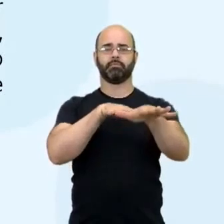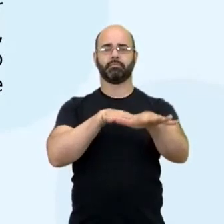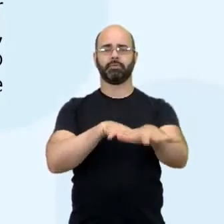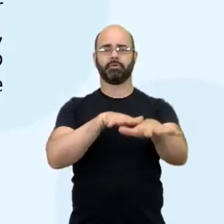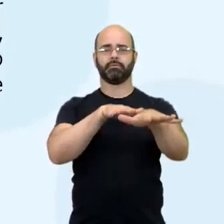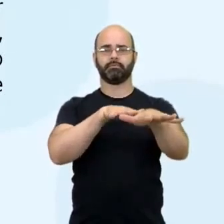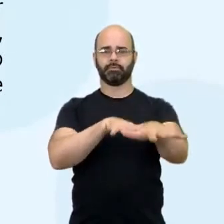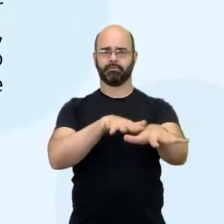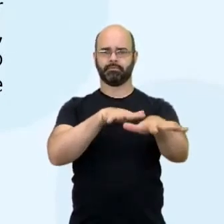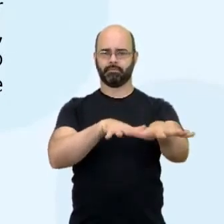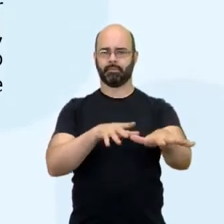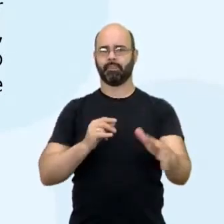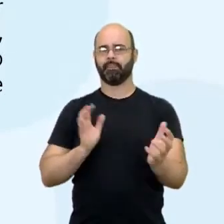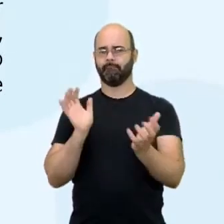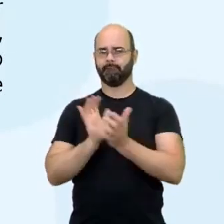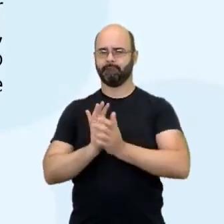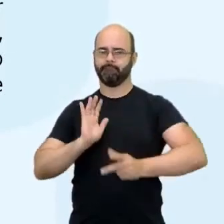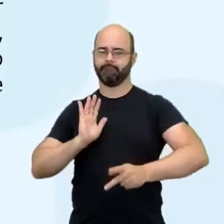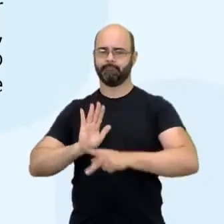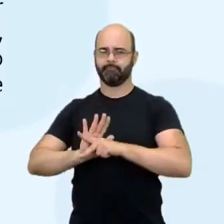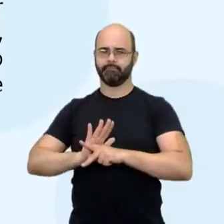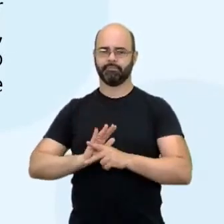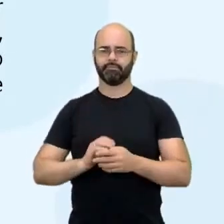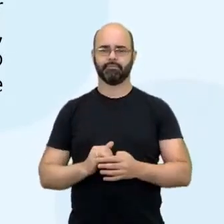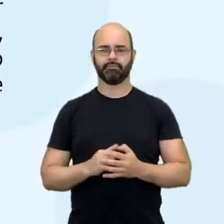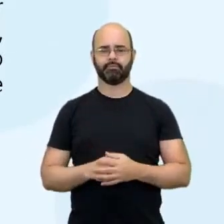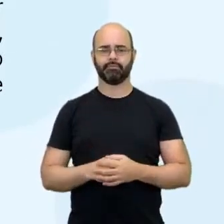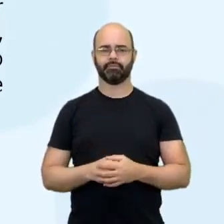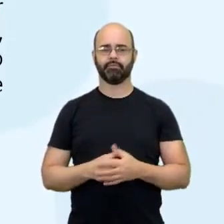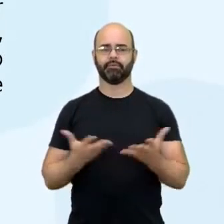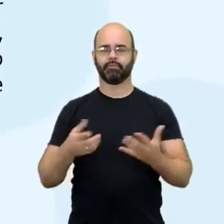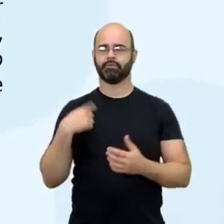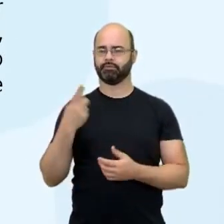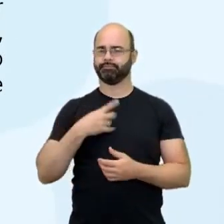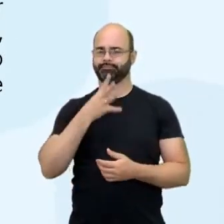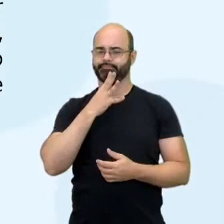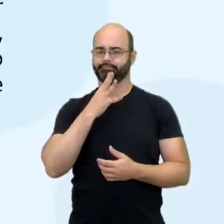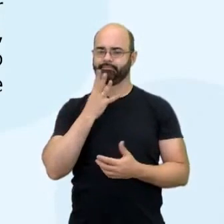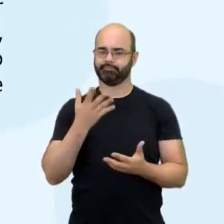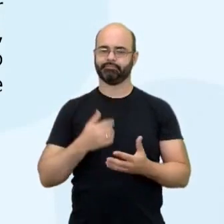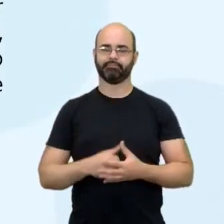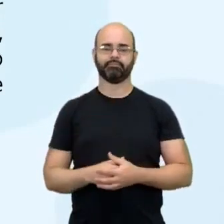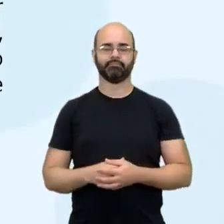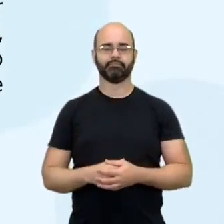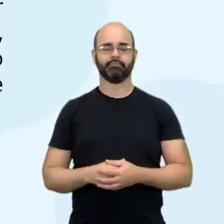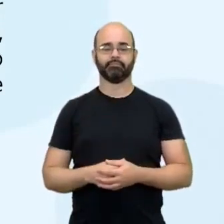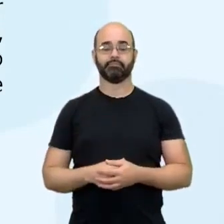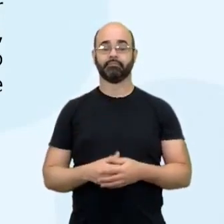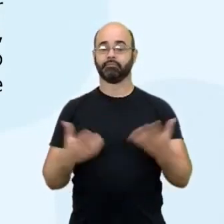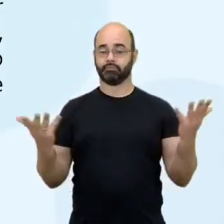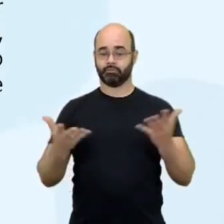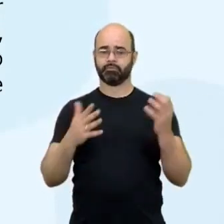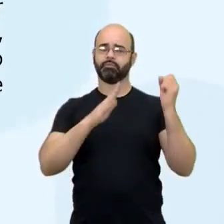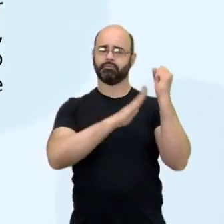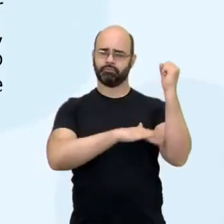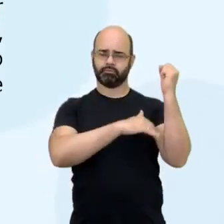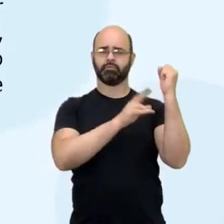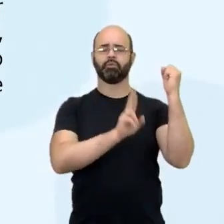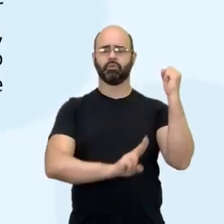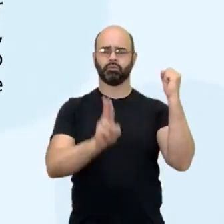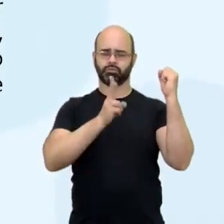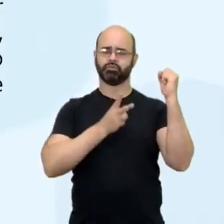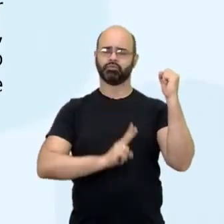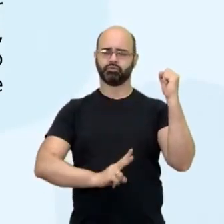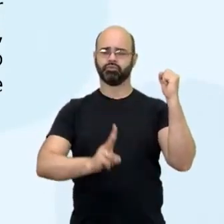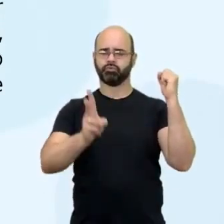criar uma categoria própria, que é o que conhecemos aí nos dias de hoje. Hoje em dia ainda é possível ver o lambi-lambi ser utilizado